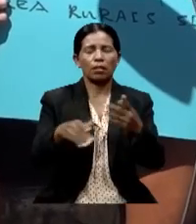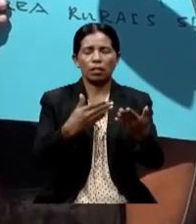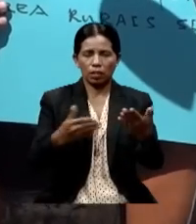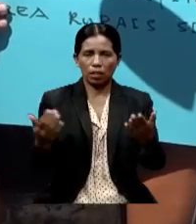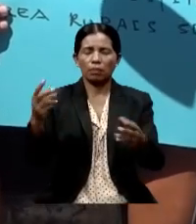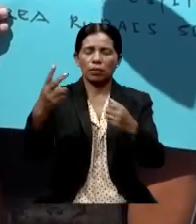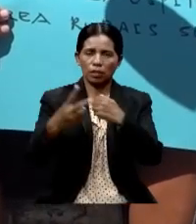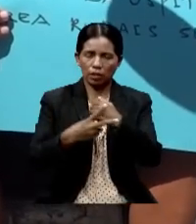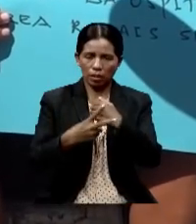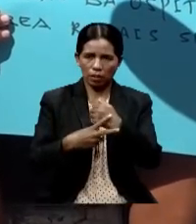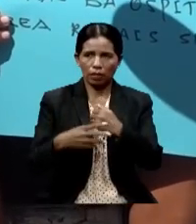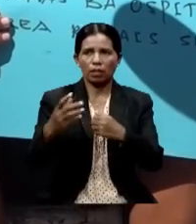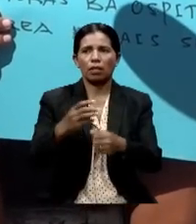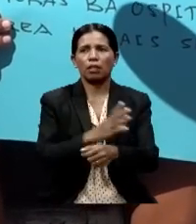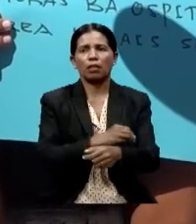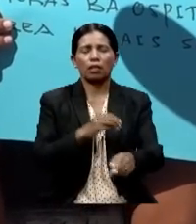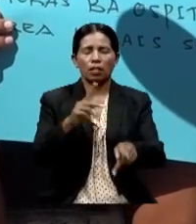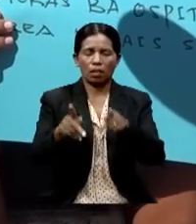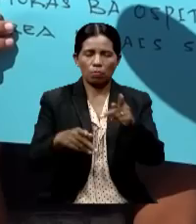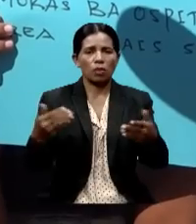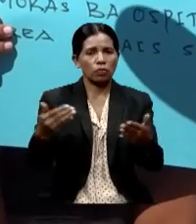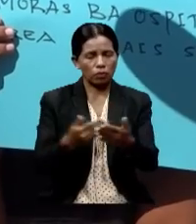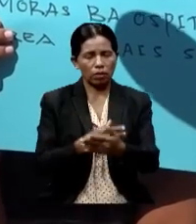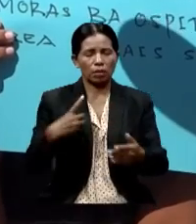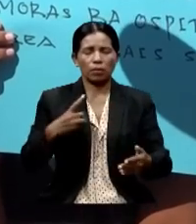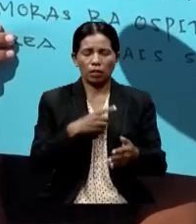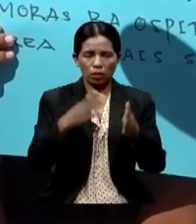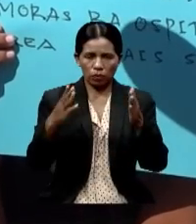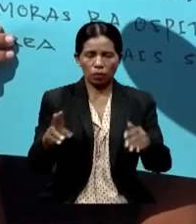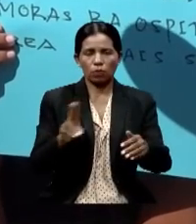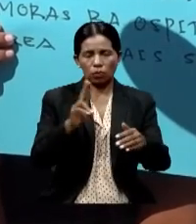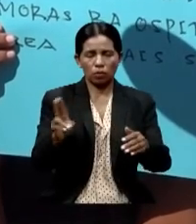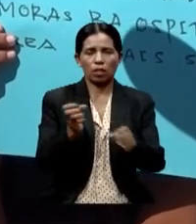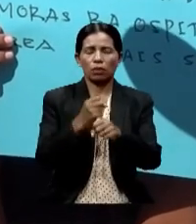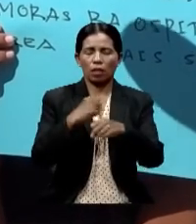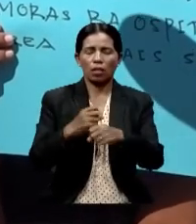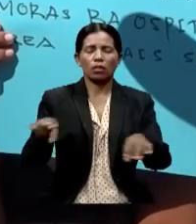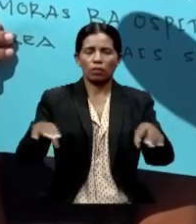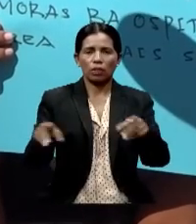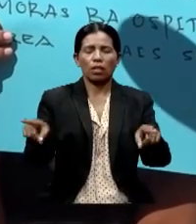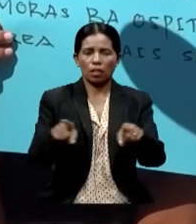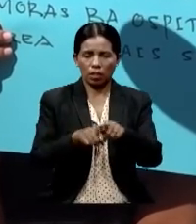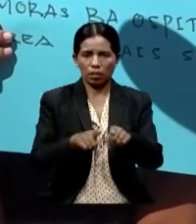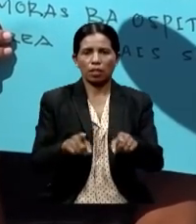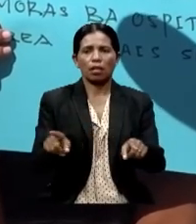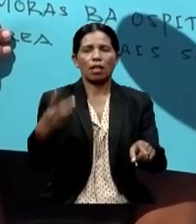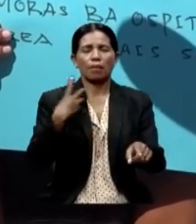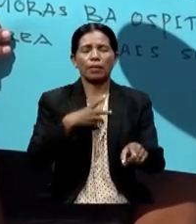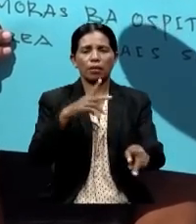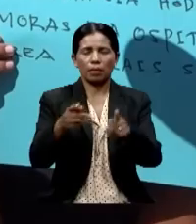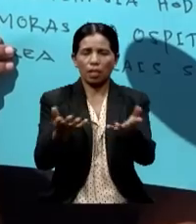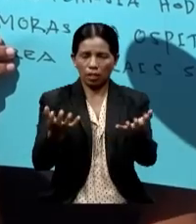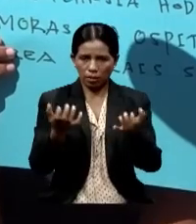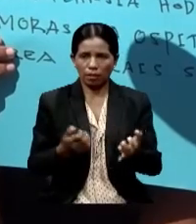rai, atunune, legislatura tuir mai, sira bele utiliza para halau servisu ane sampai bai. Ida ne maka ami povu ne exigencia, ami povu ne